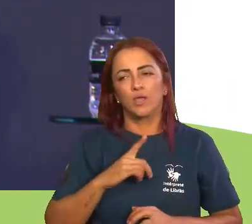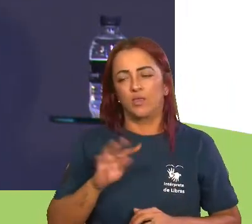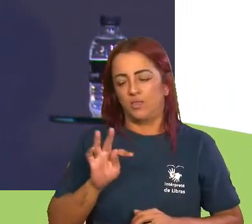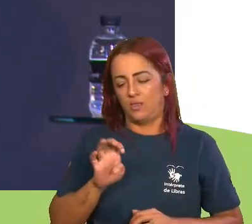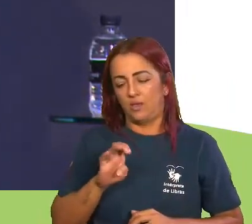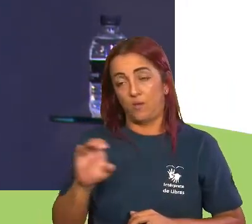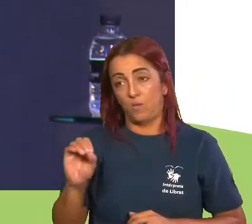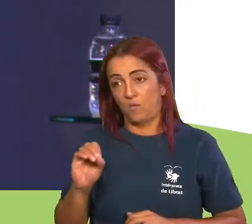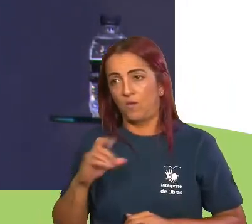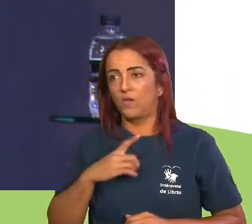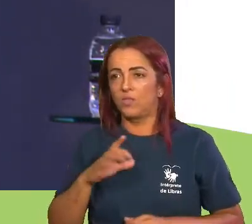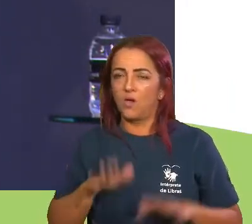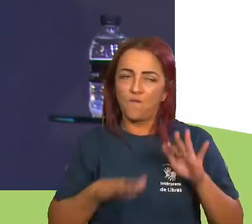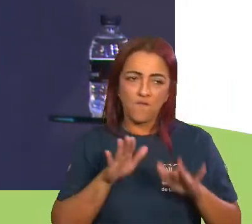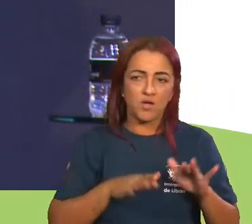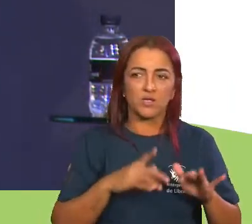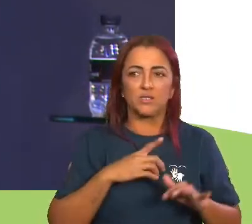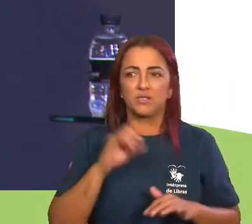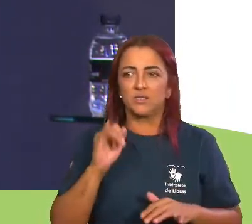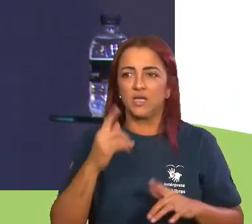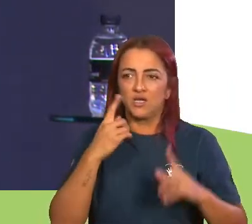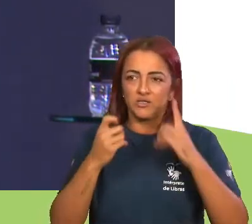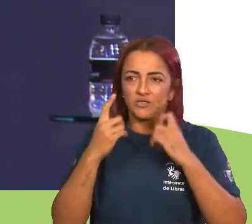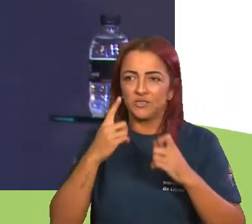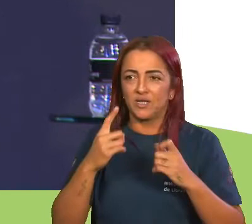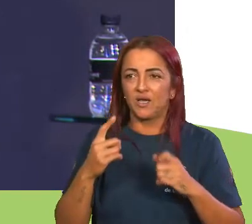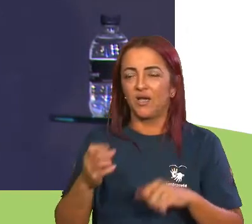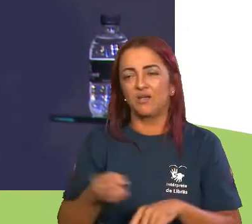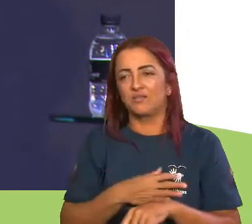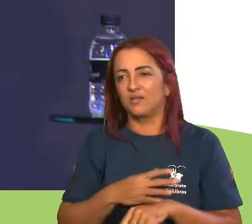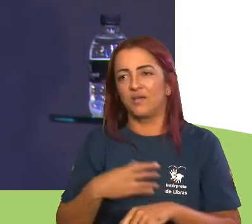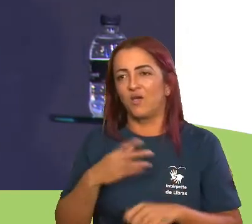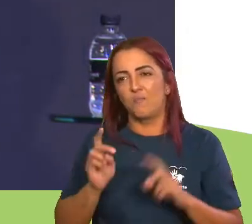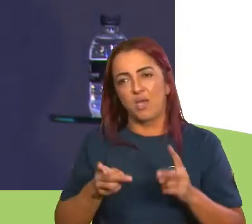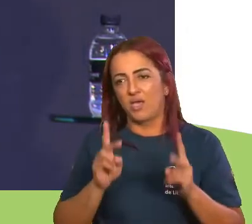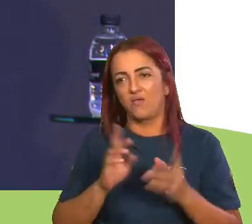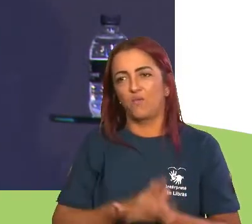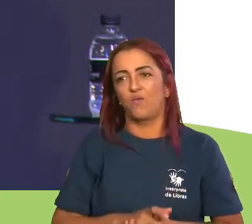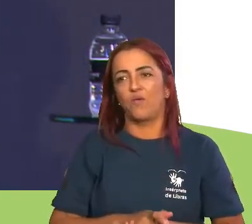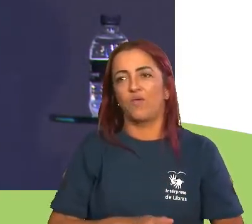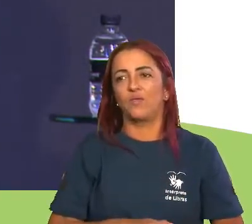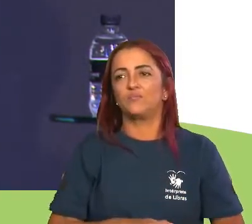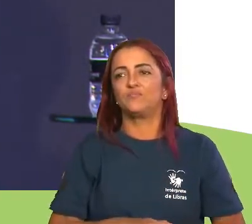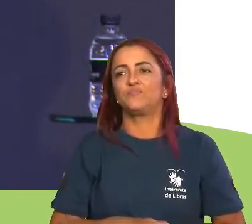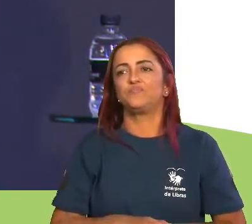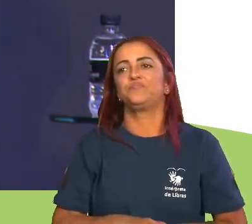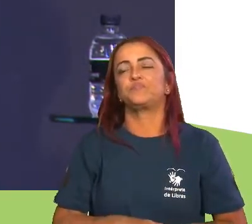seja... Ai, se eu chorar, vocês não se incomodem, tá? Eu sou chorona. Mas não quer dizer nada.